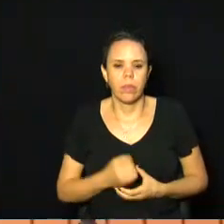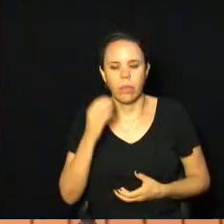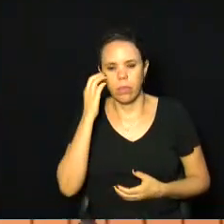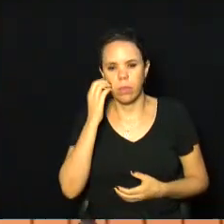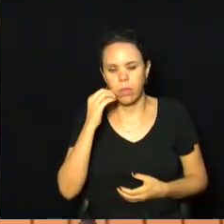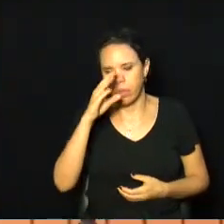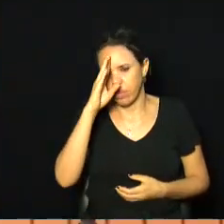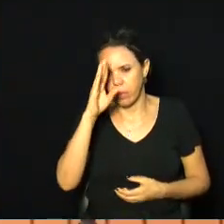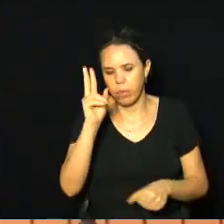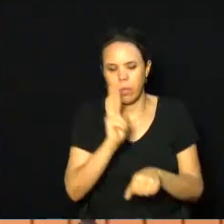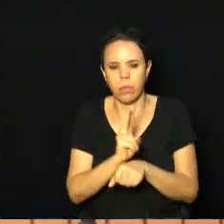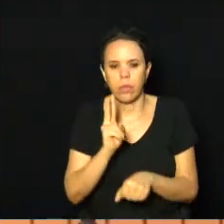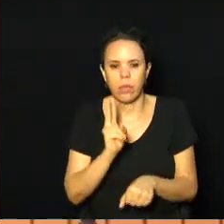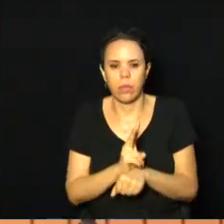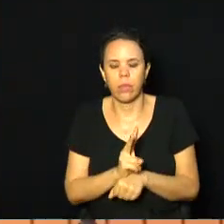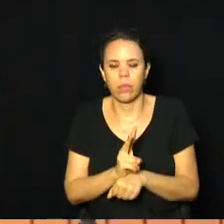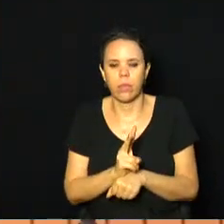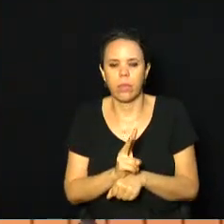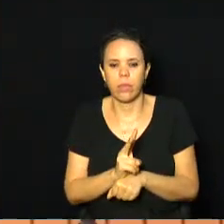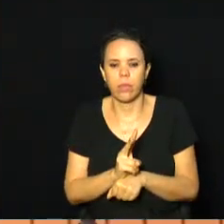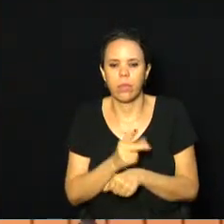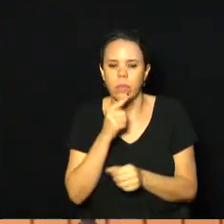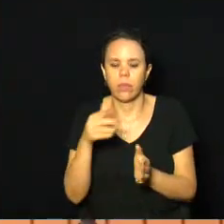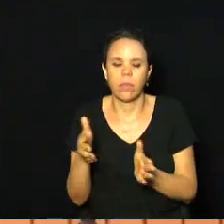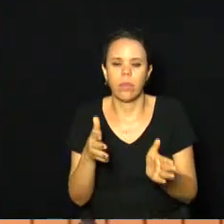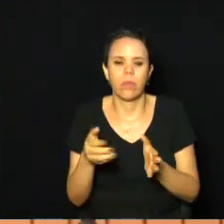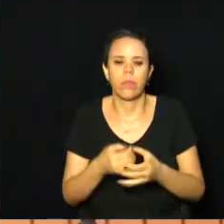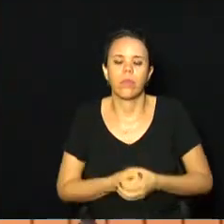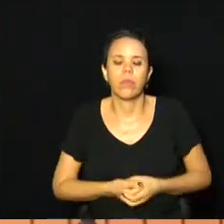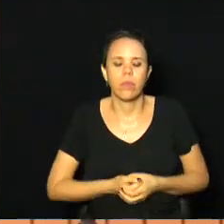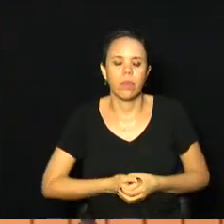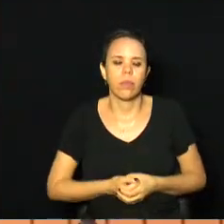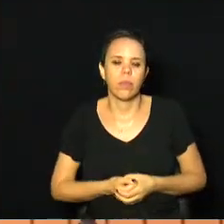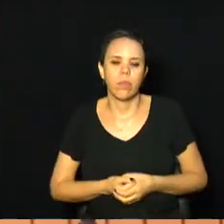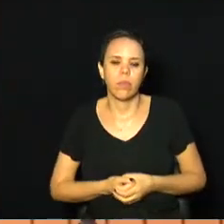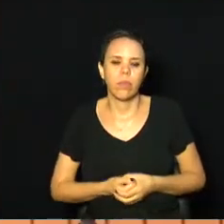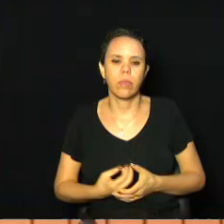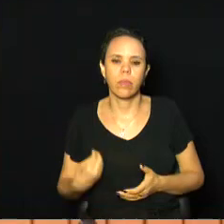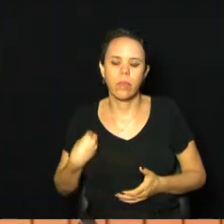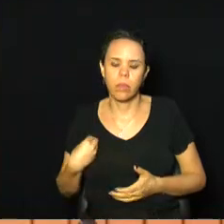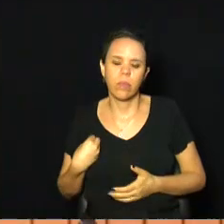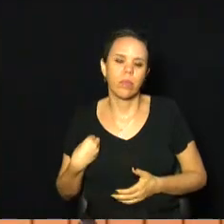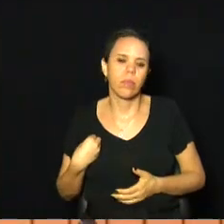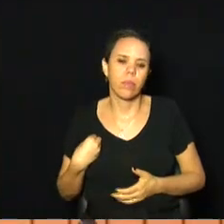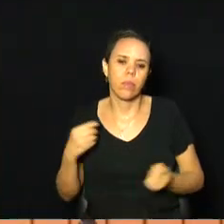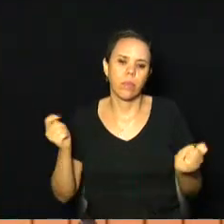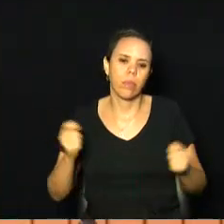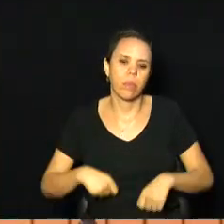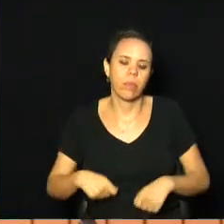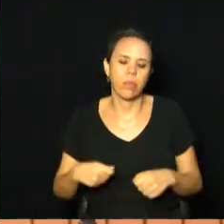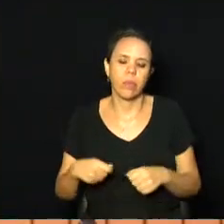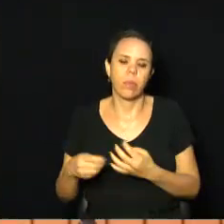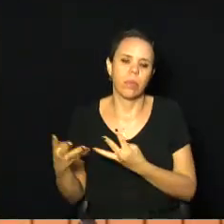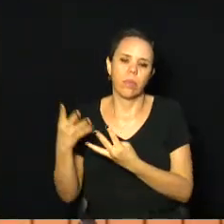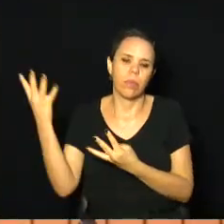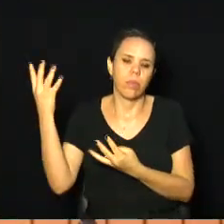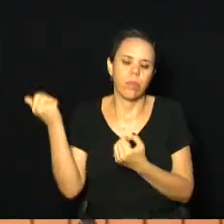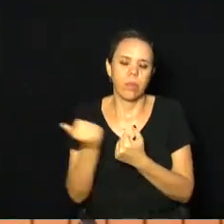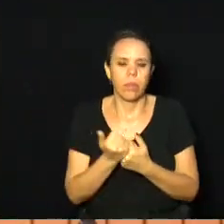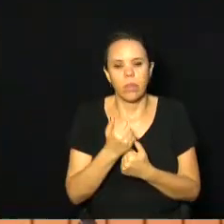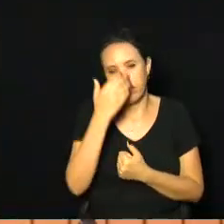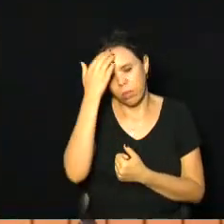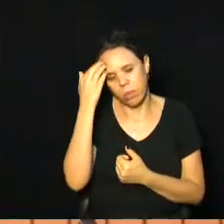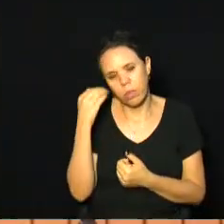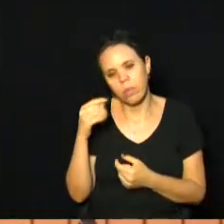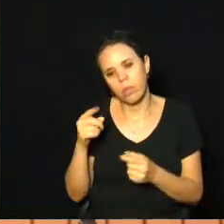principalmente na proteção das microbacias. Isso está no chamado compensação de carbono, e que está